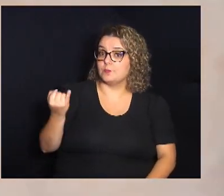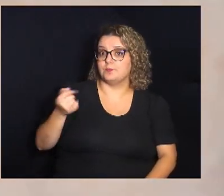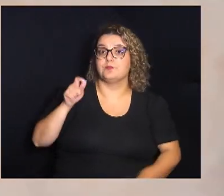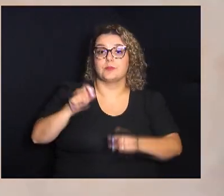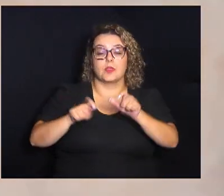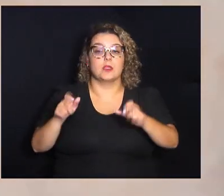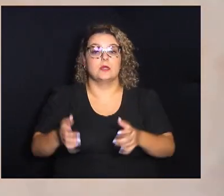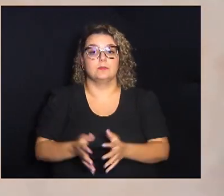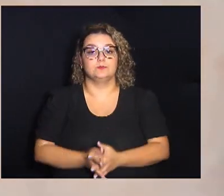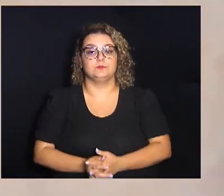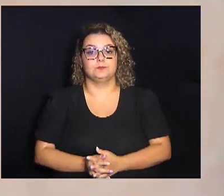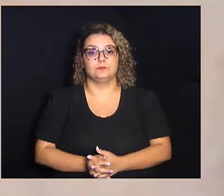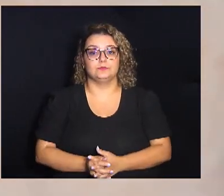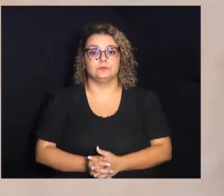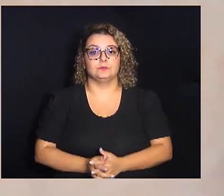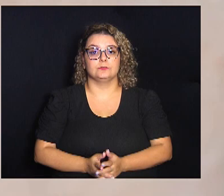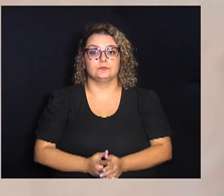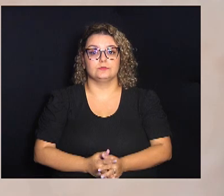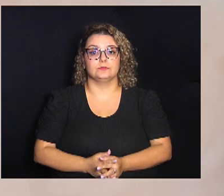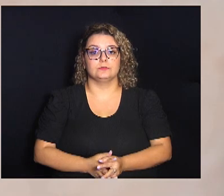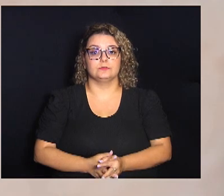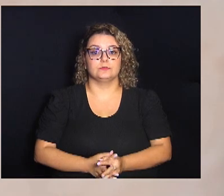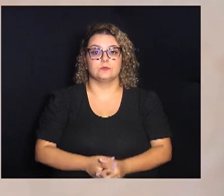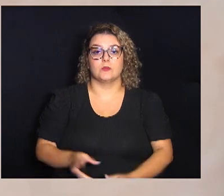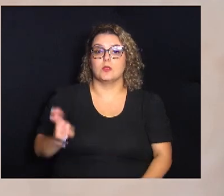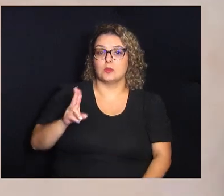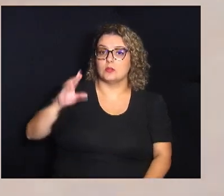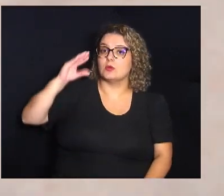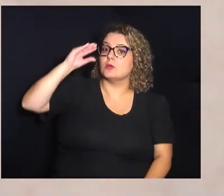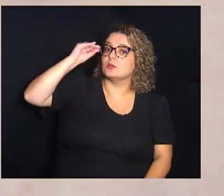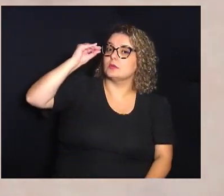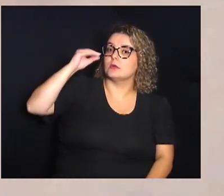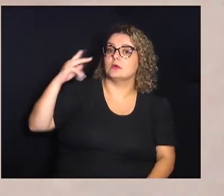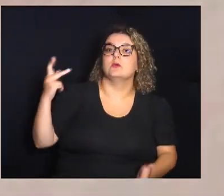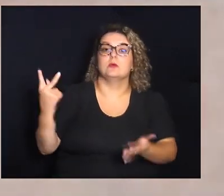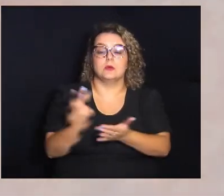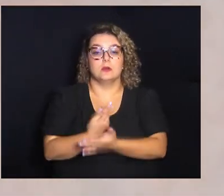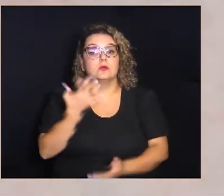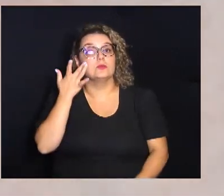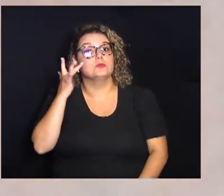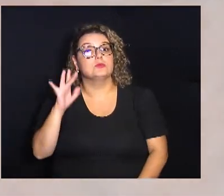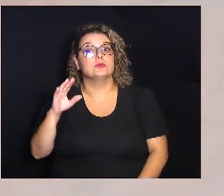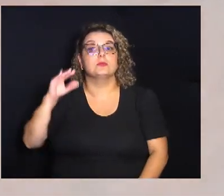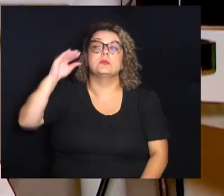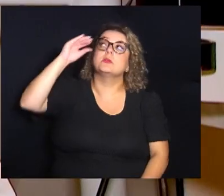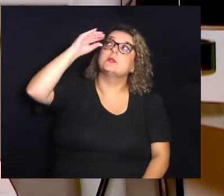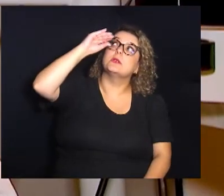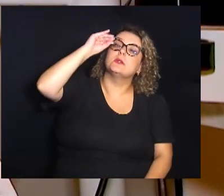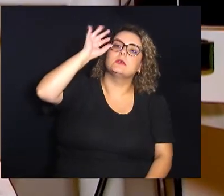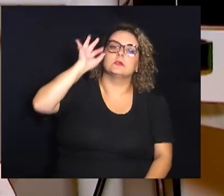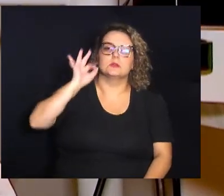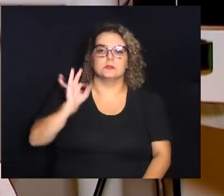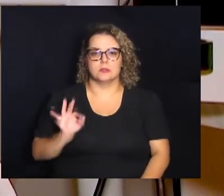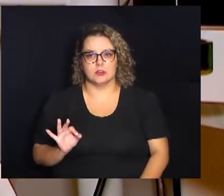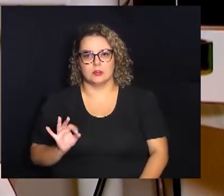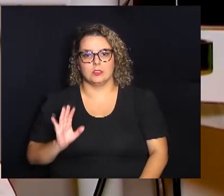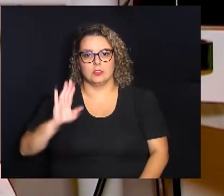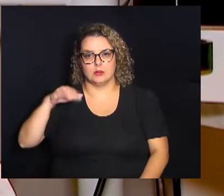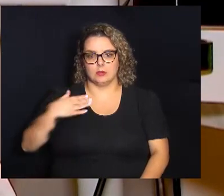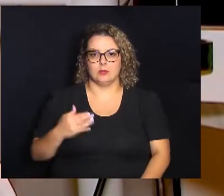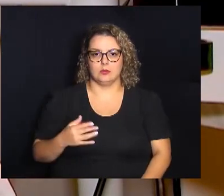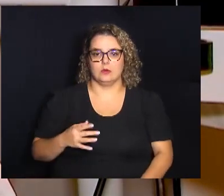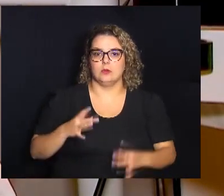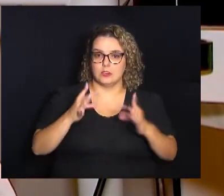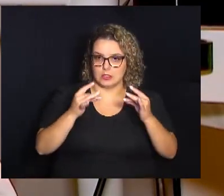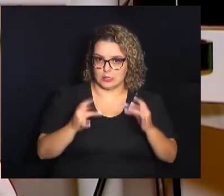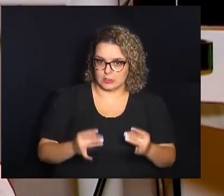pessoas utilizam o colírio erroneamente, porque não sabem pingar o colírio. Quando é prescrito o